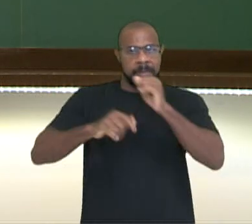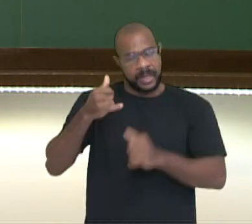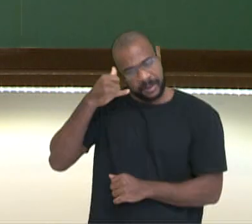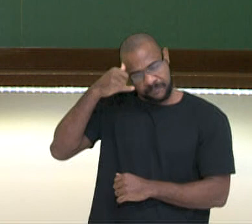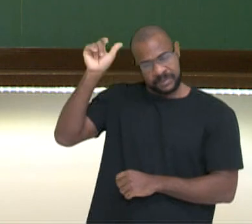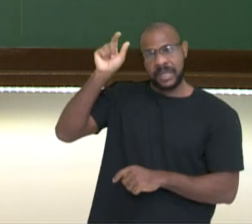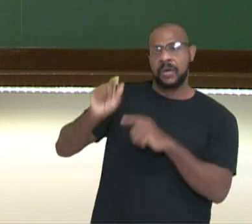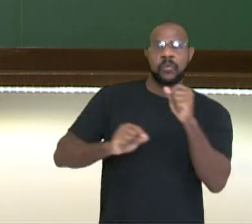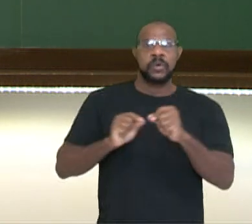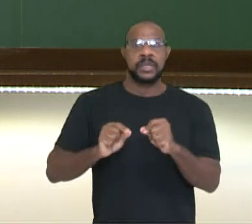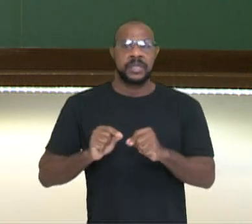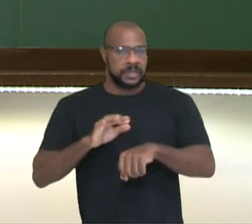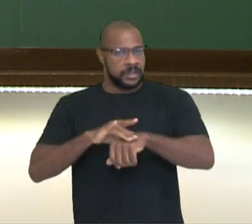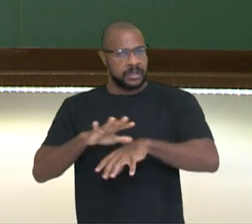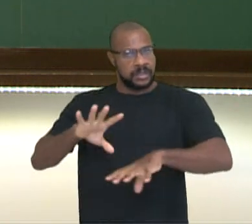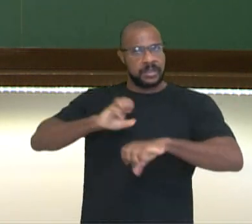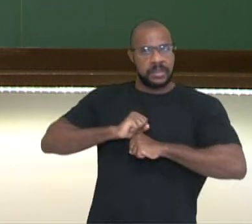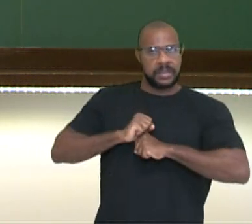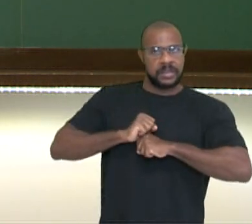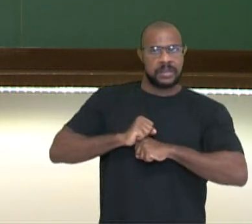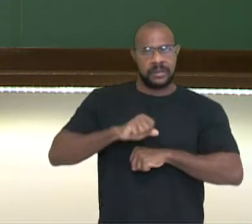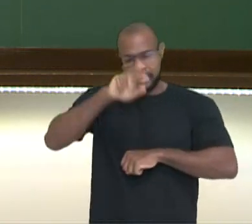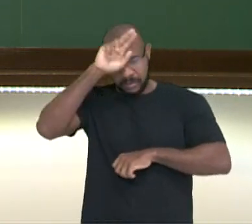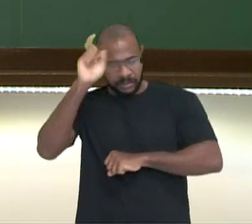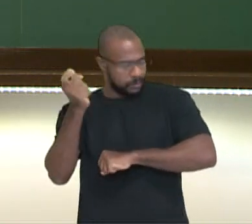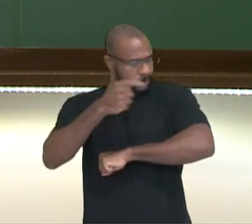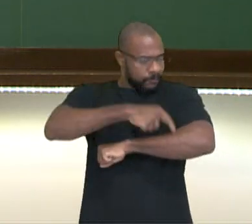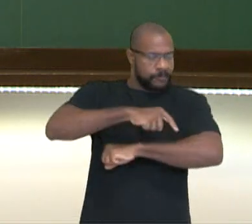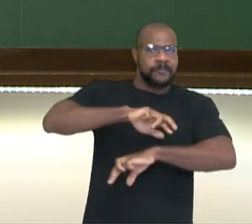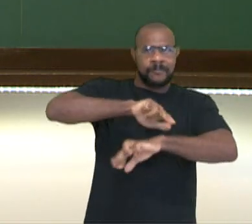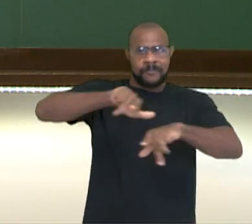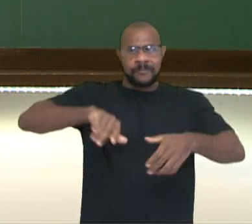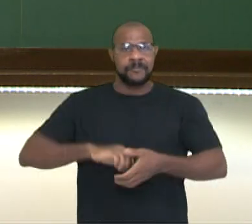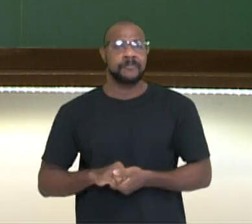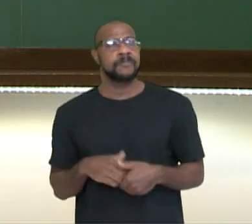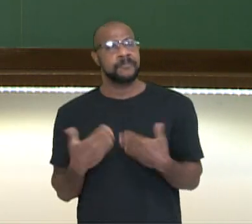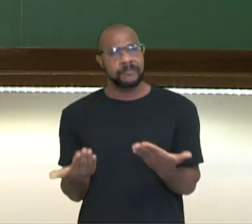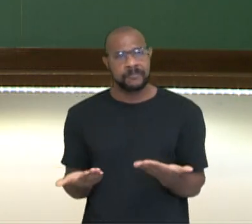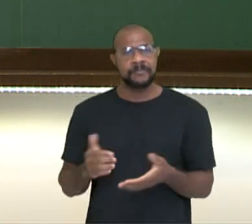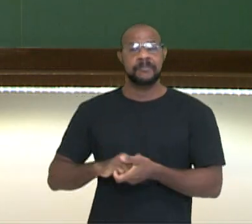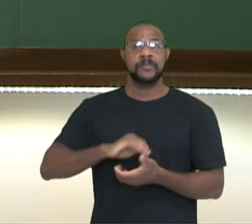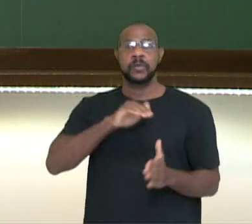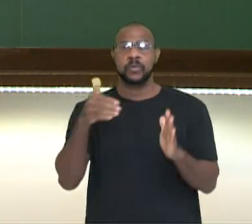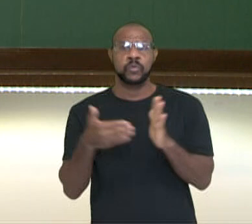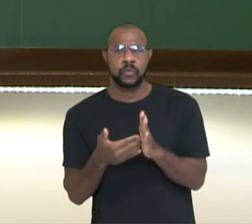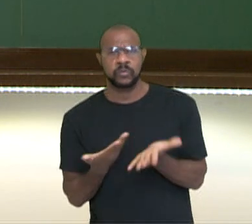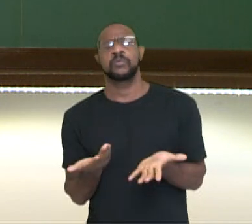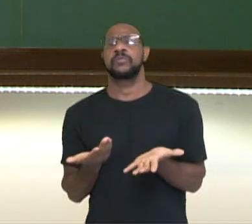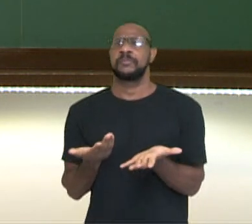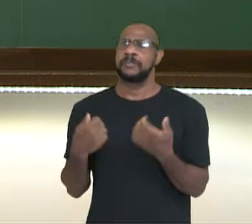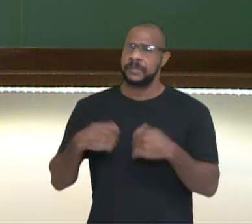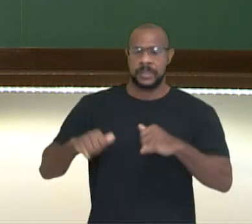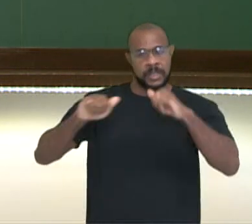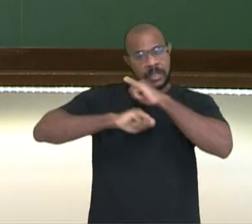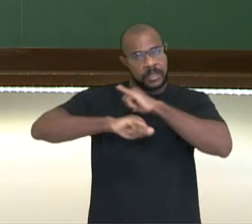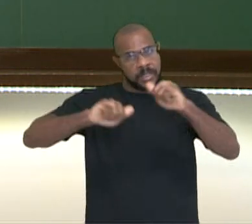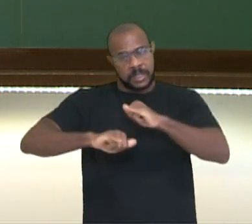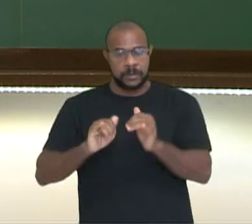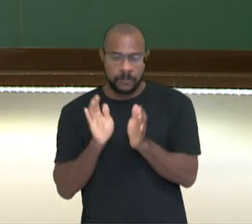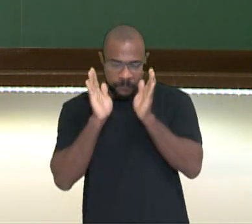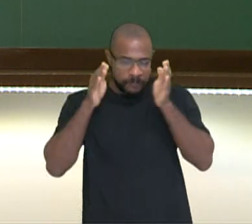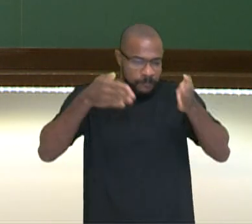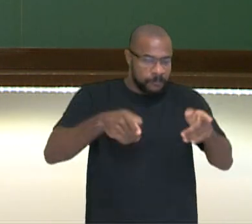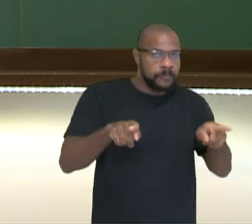evita essas doenças. Tem até uma campanha, Todos contra a Zika, Todos contra a Aedes, que é uma campanha voltada para criança, mas